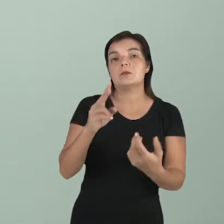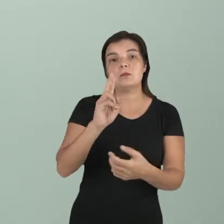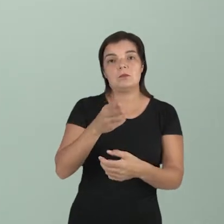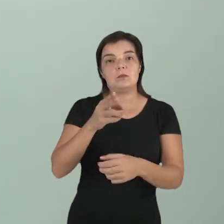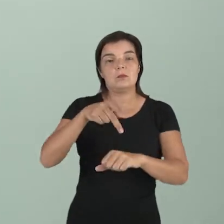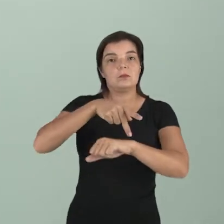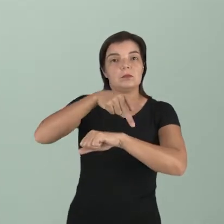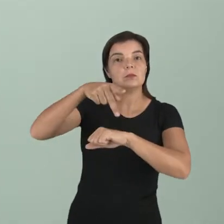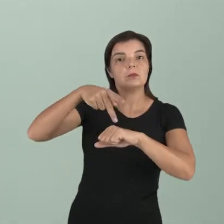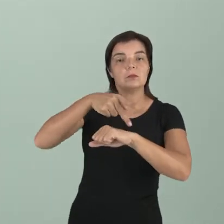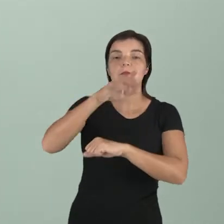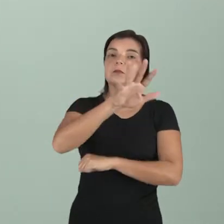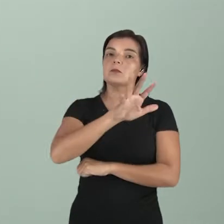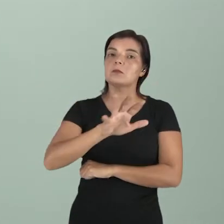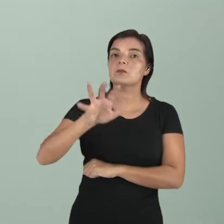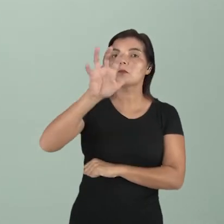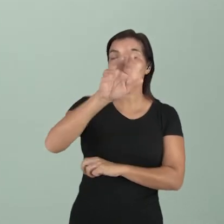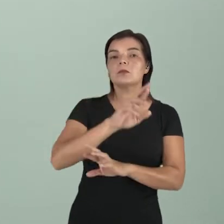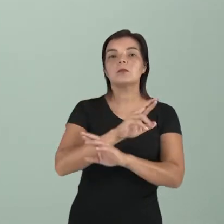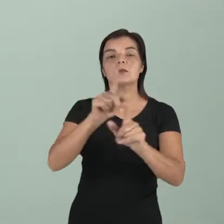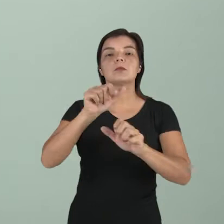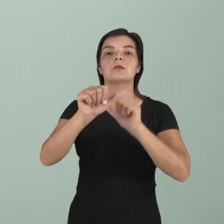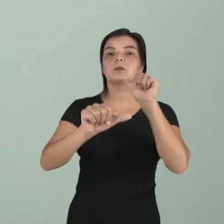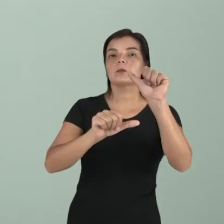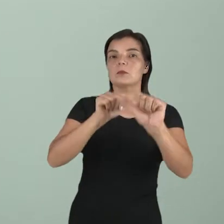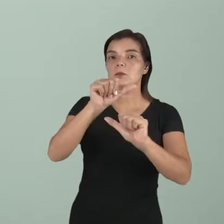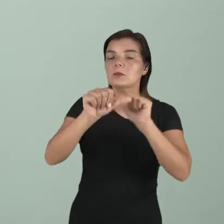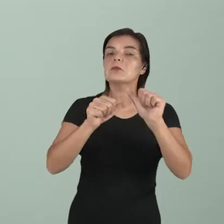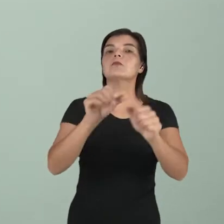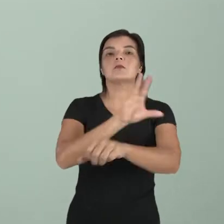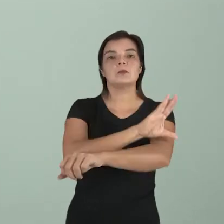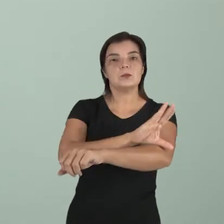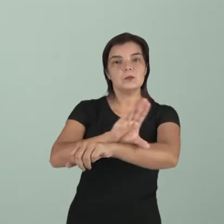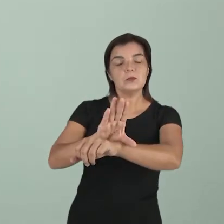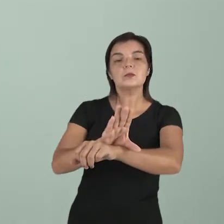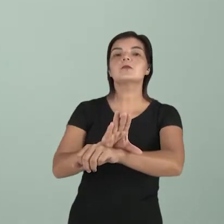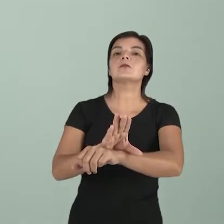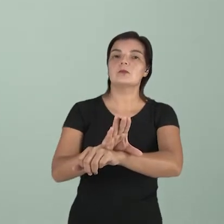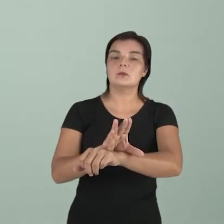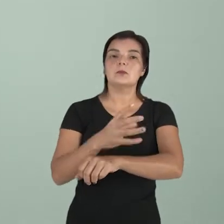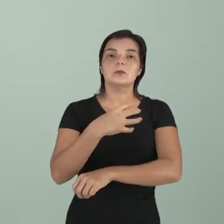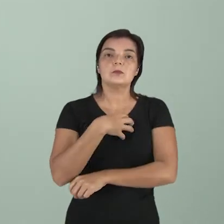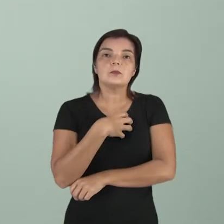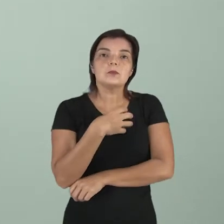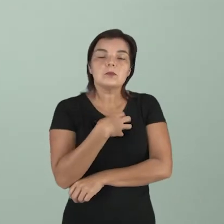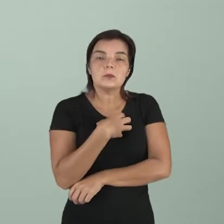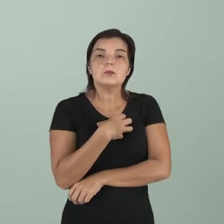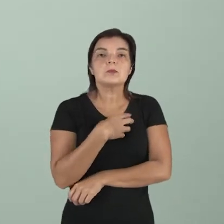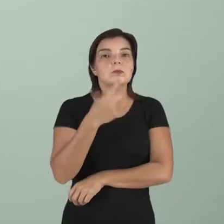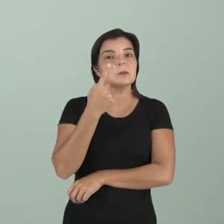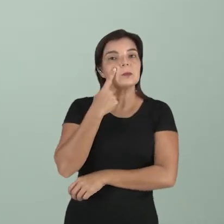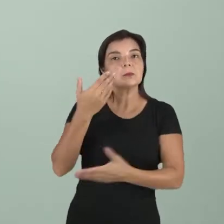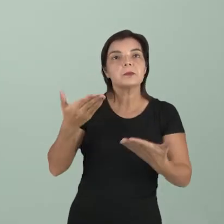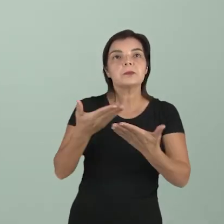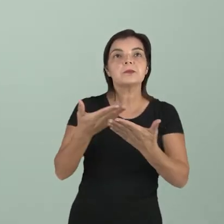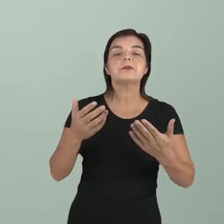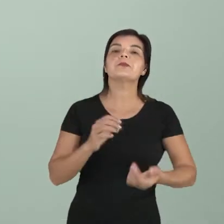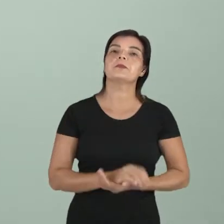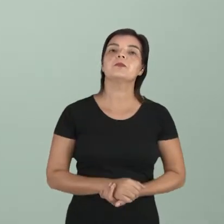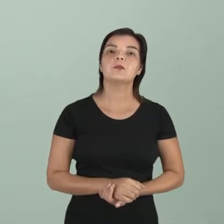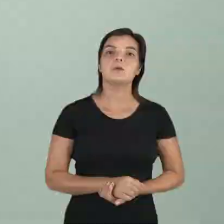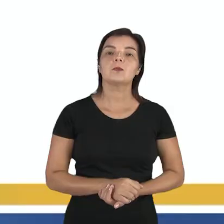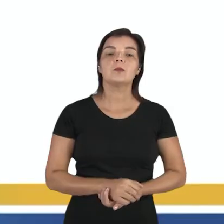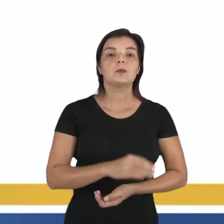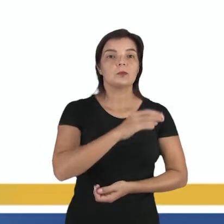Cavalhada e a Capoeira. Então, são manifestações culturais típicas do Nordeste. E algumas manifestações religiosas são a festa